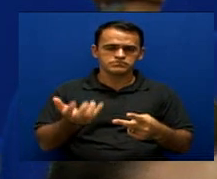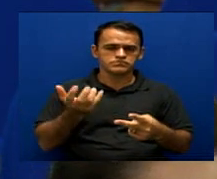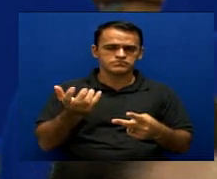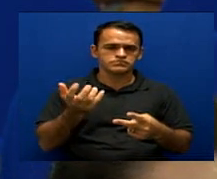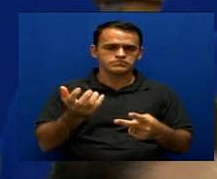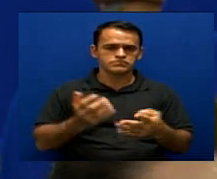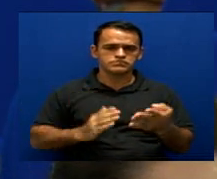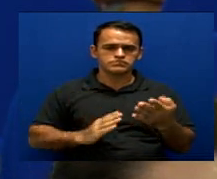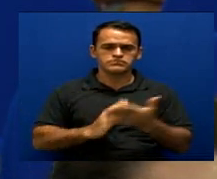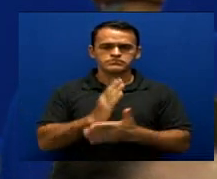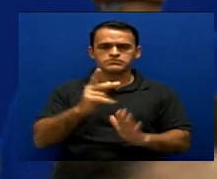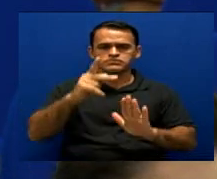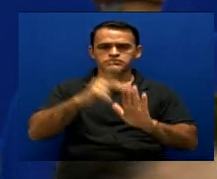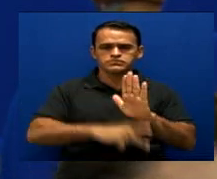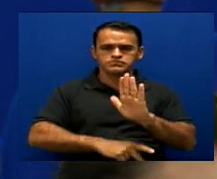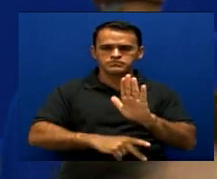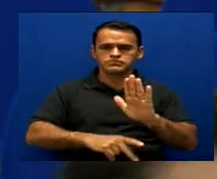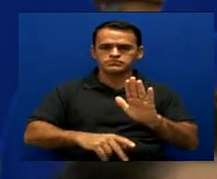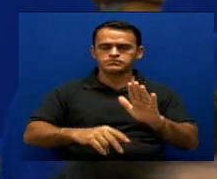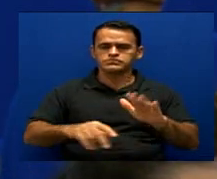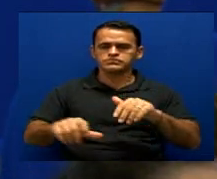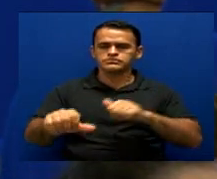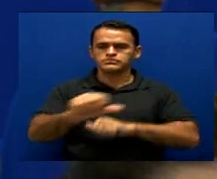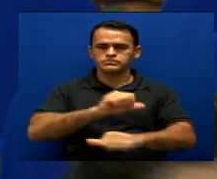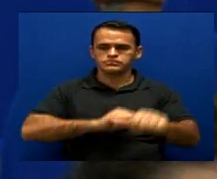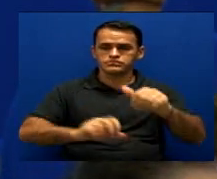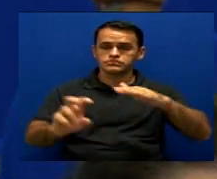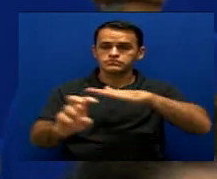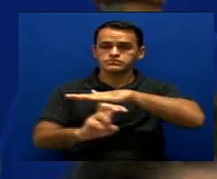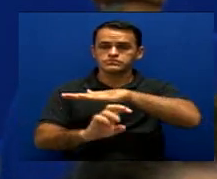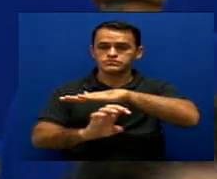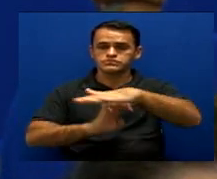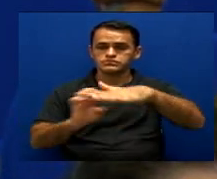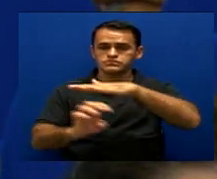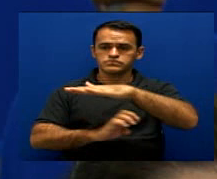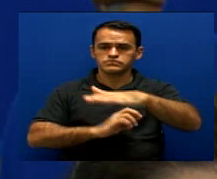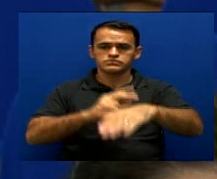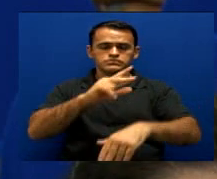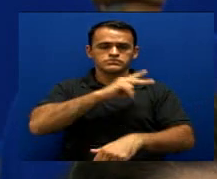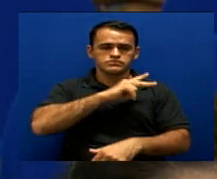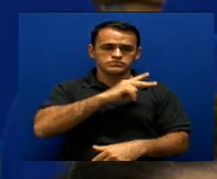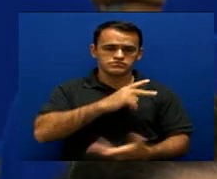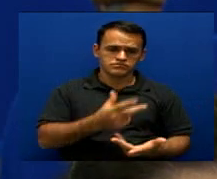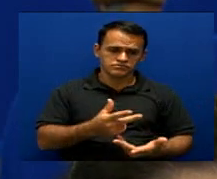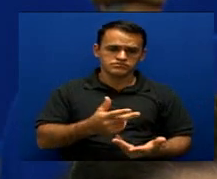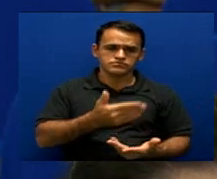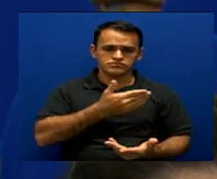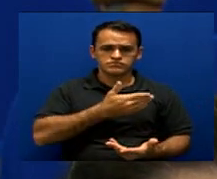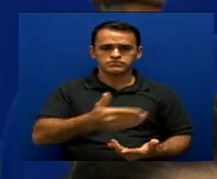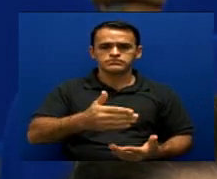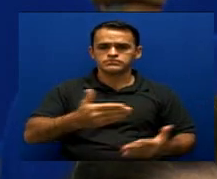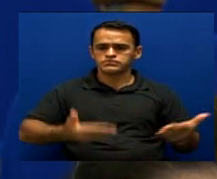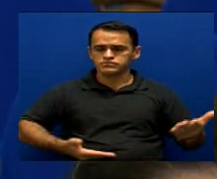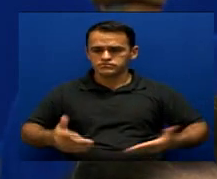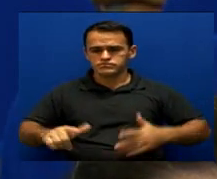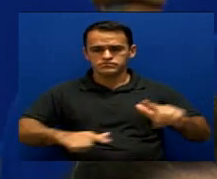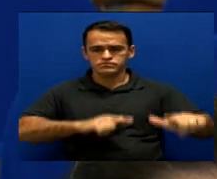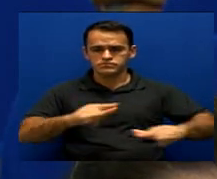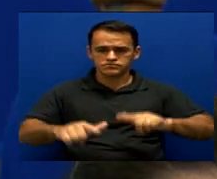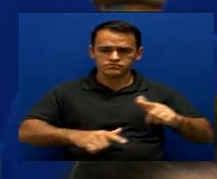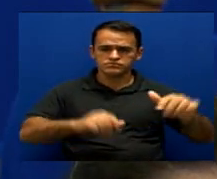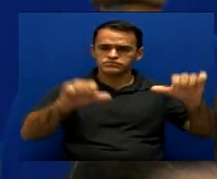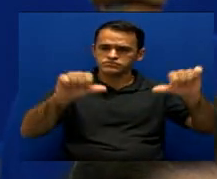o projeto de terceirização que precariza as relações de trabalho e com isso reduz os salários